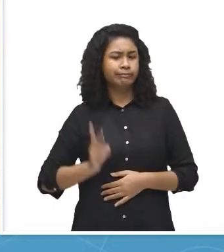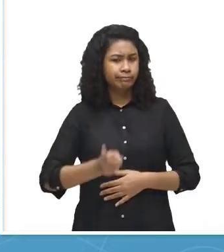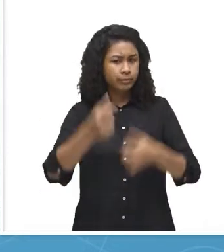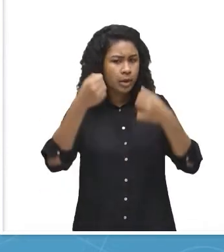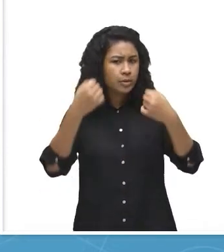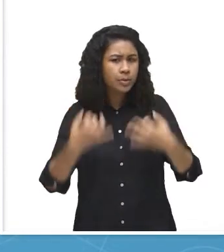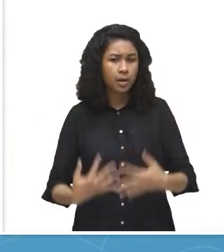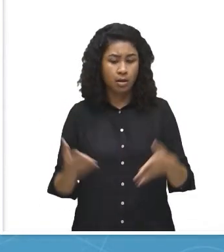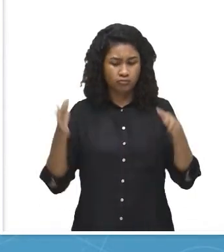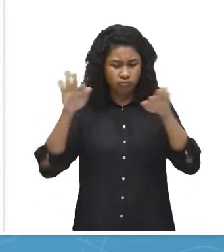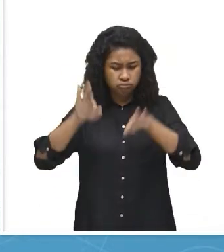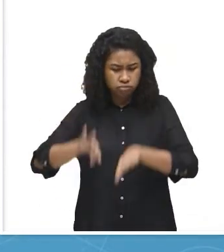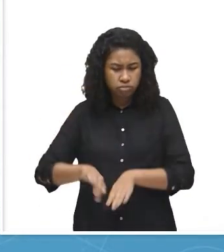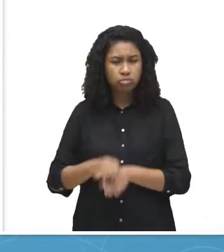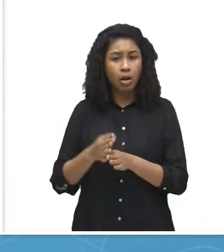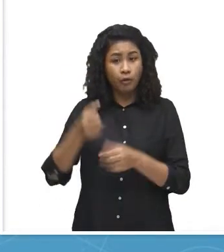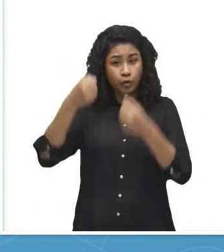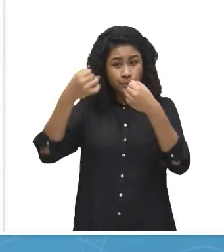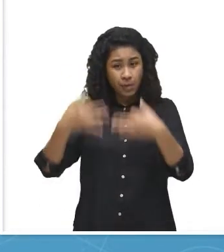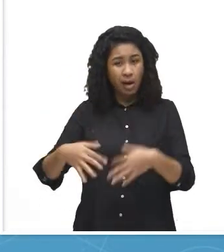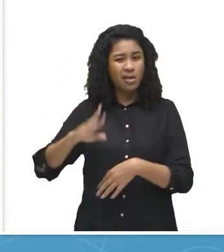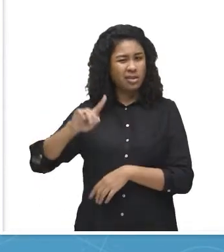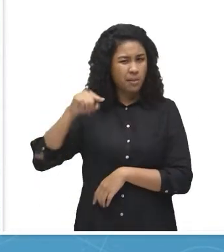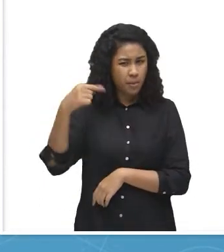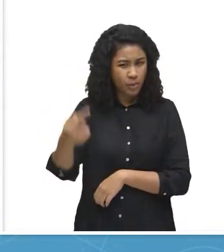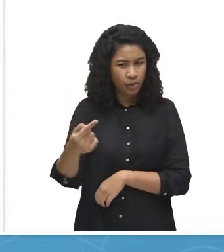pegar um pouco mais de conteúdo, galerinha.